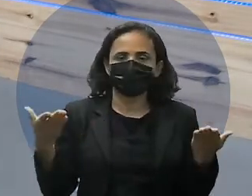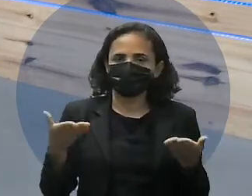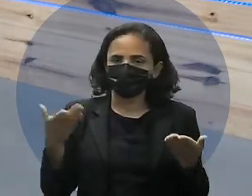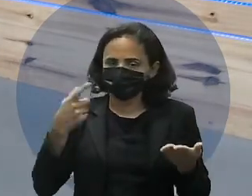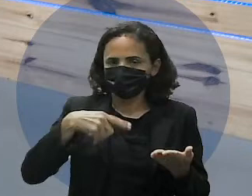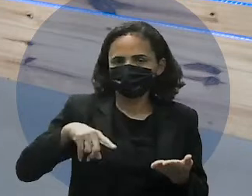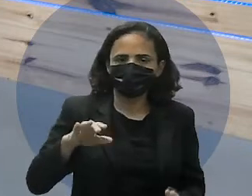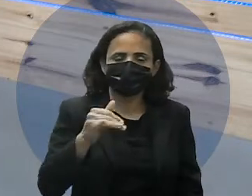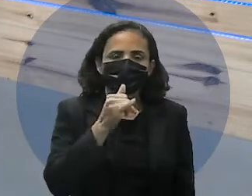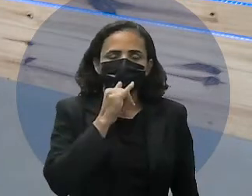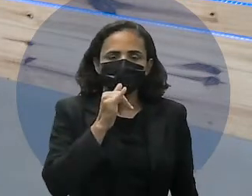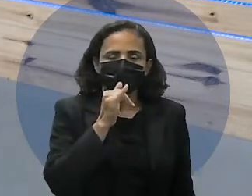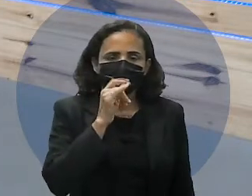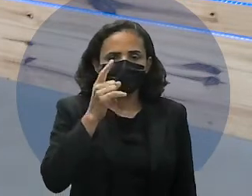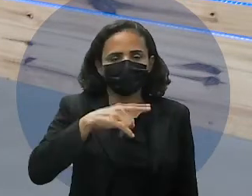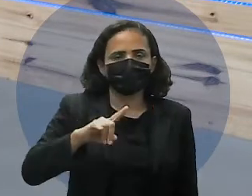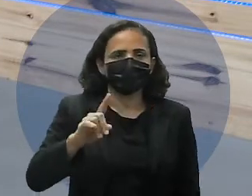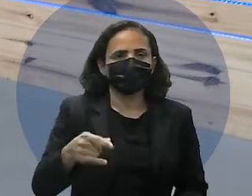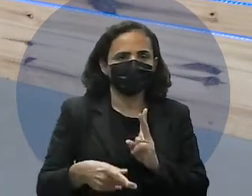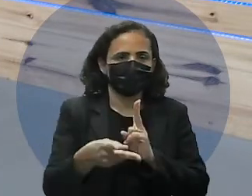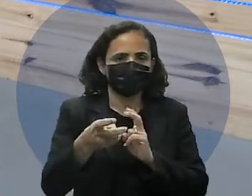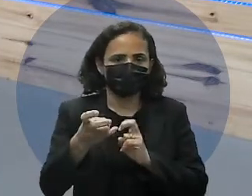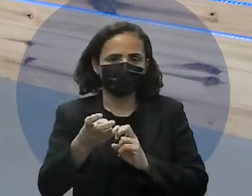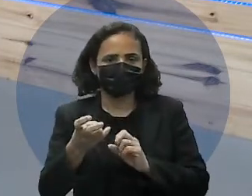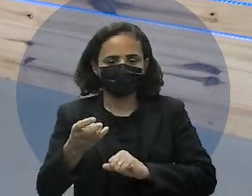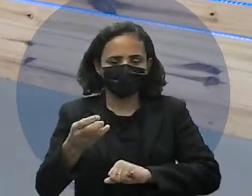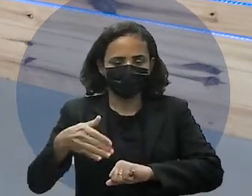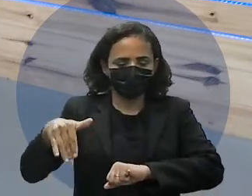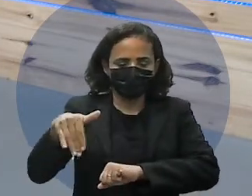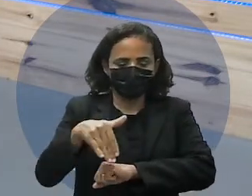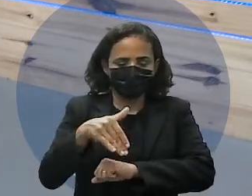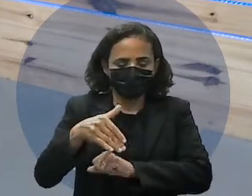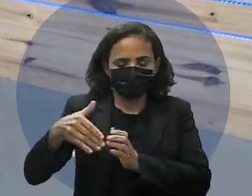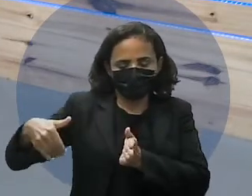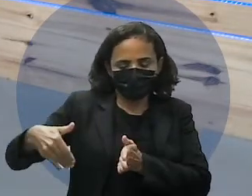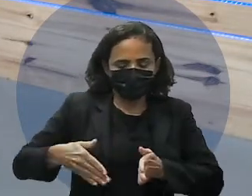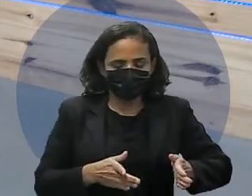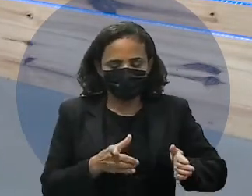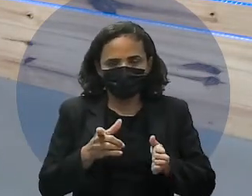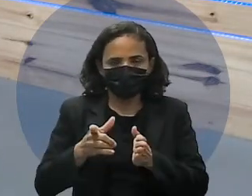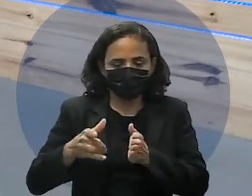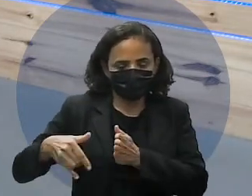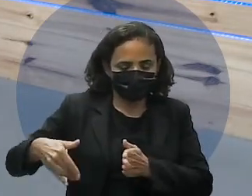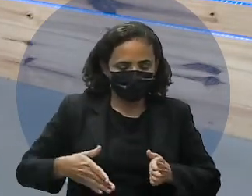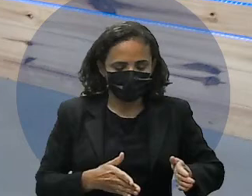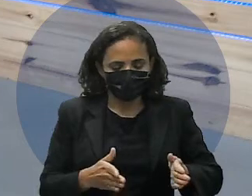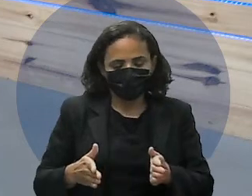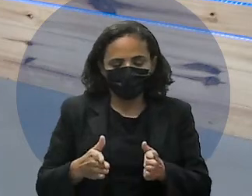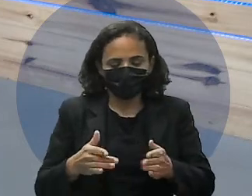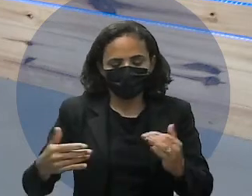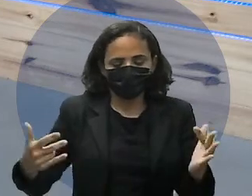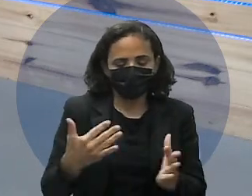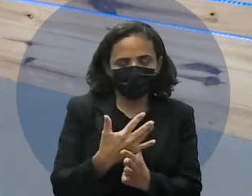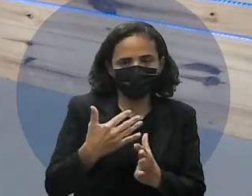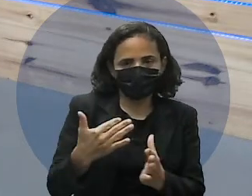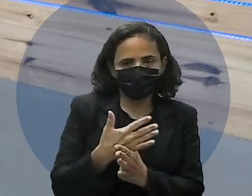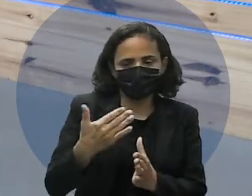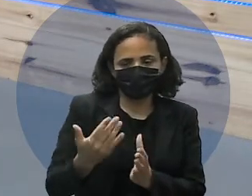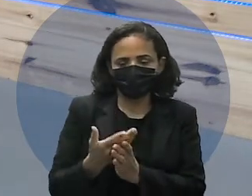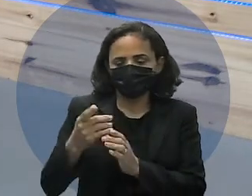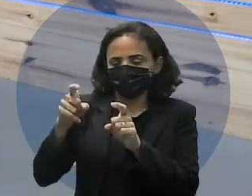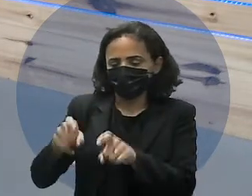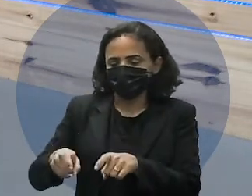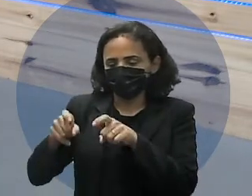Por exemplo, você percebe aí que o caminho entre a cidade e a fazenda tem 40